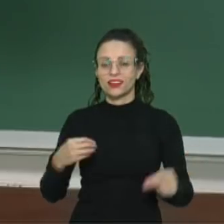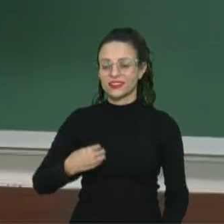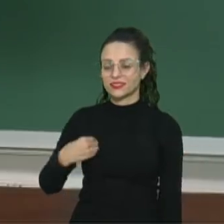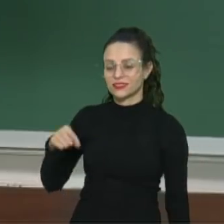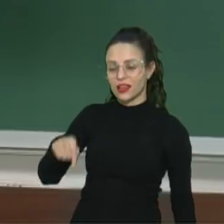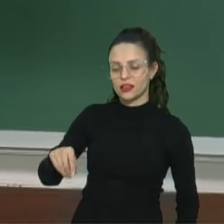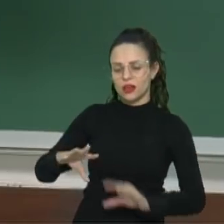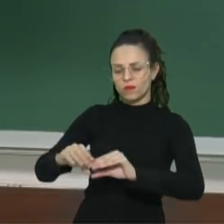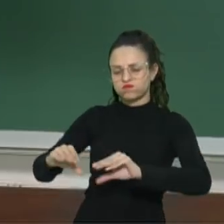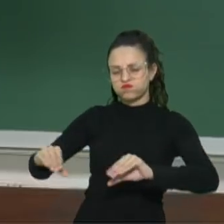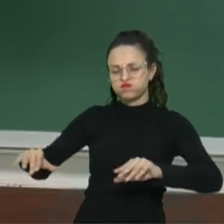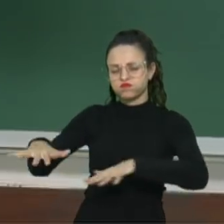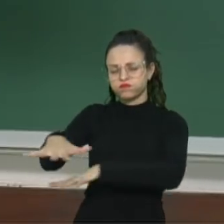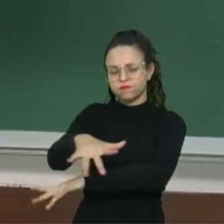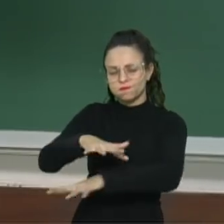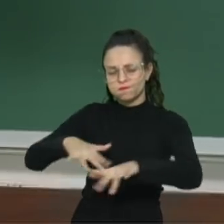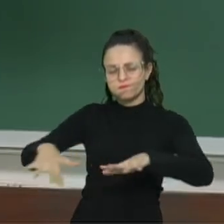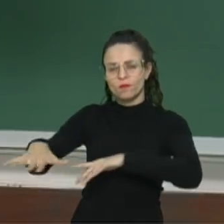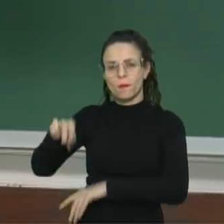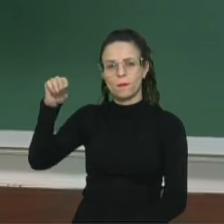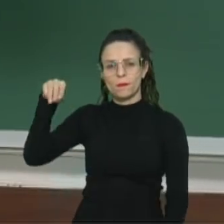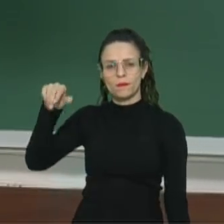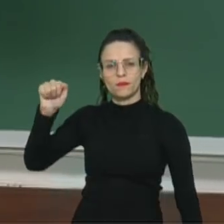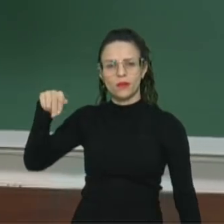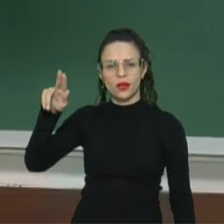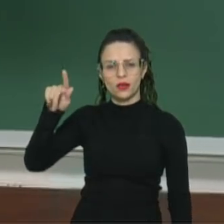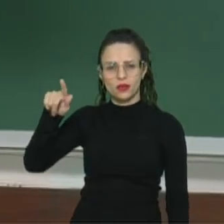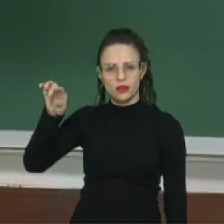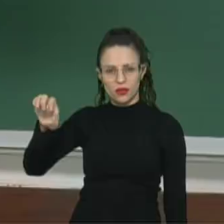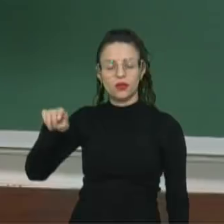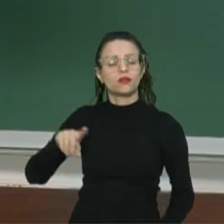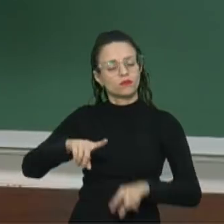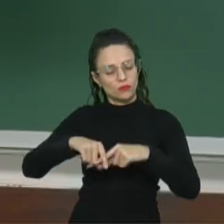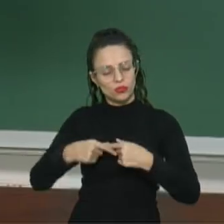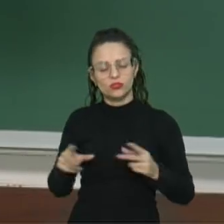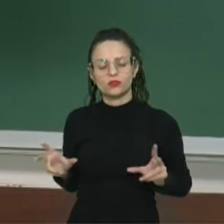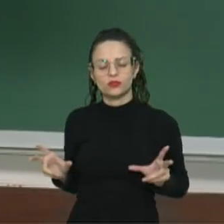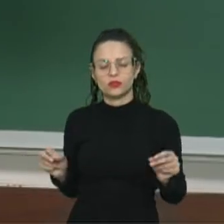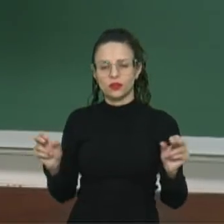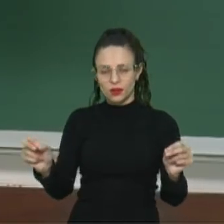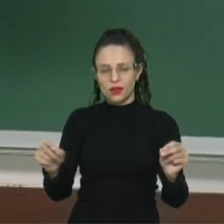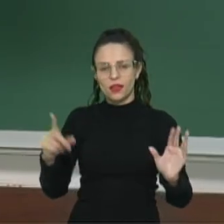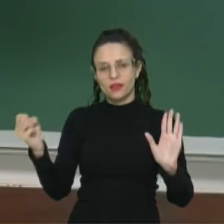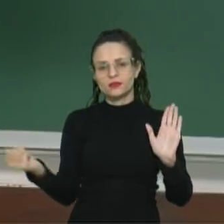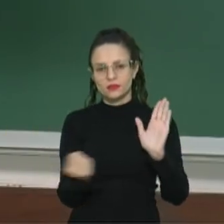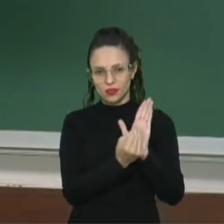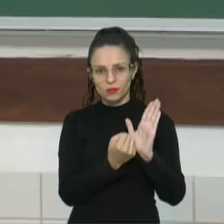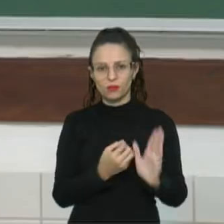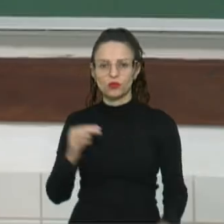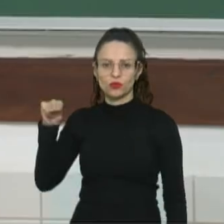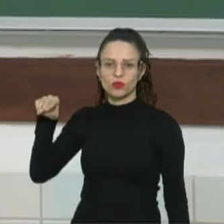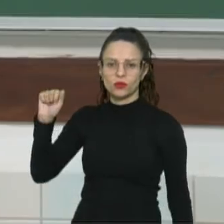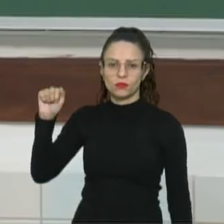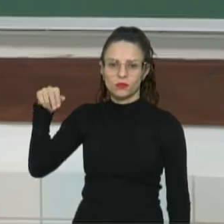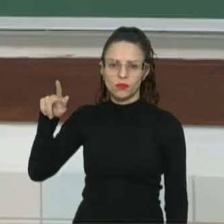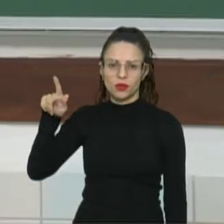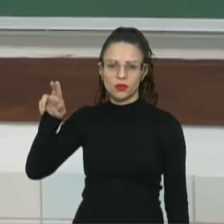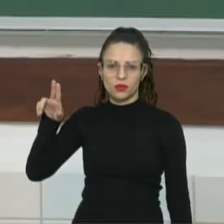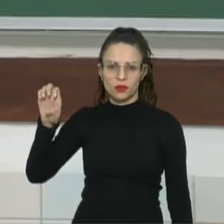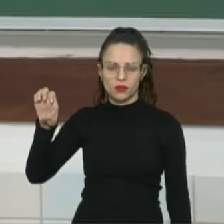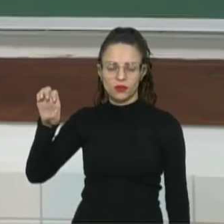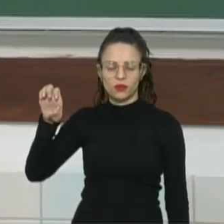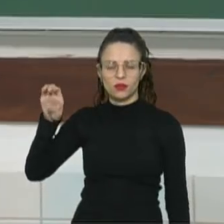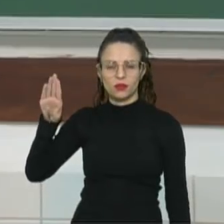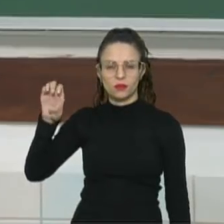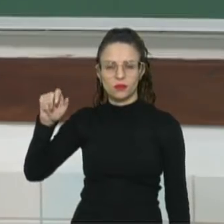faz parte desse lamaçal, né? Então, por isso o caranguejo é o símbolo do Mangue Beat. Inclusive,